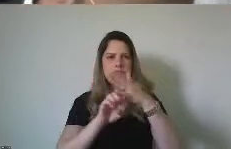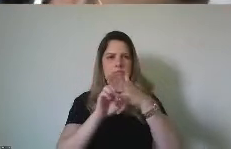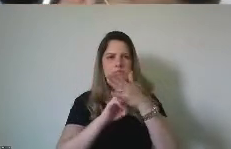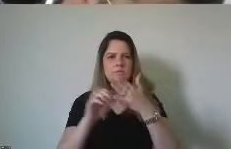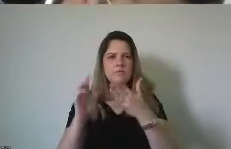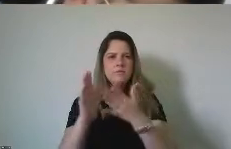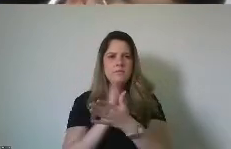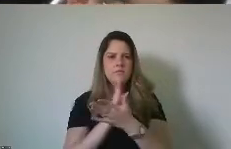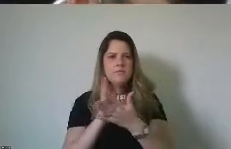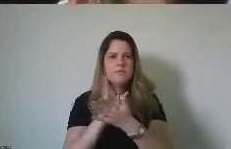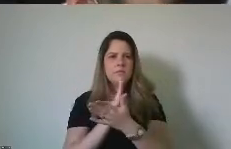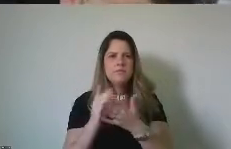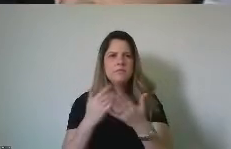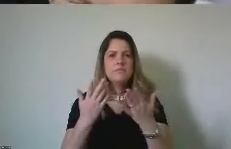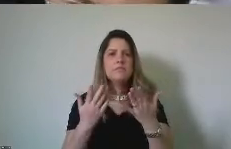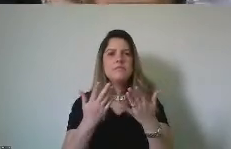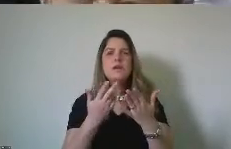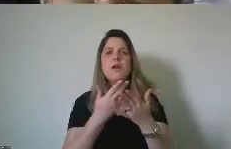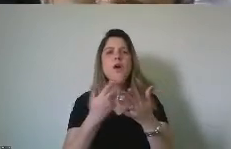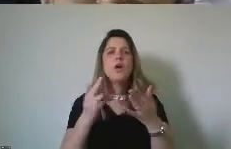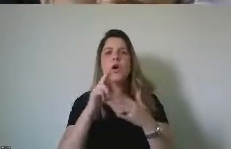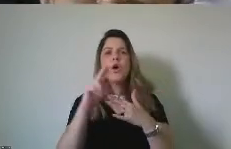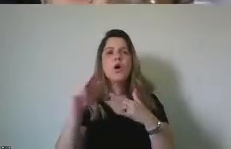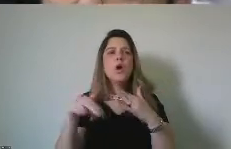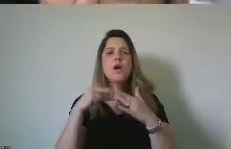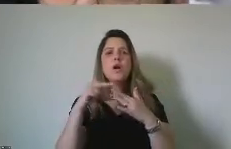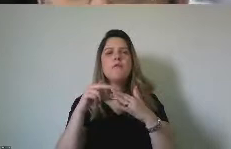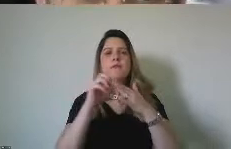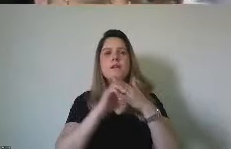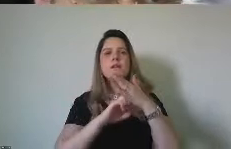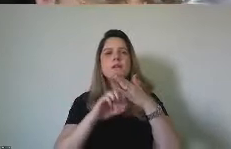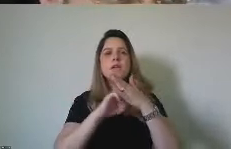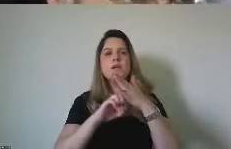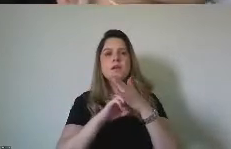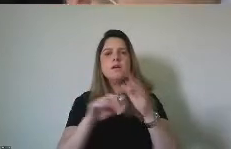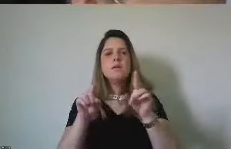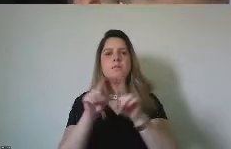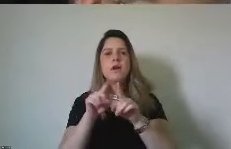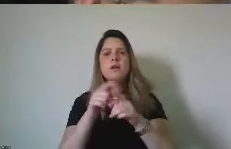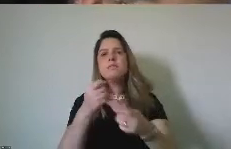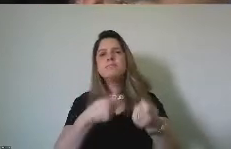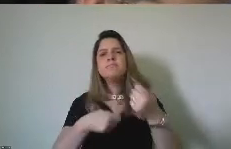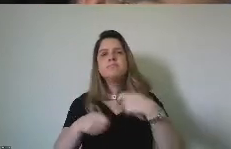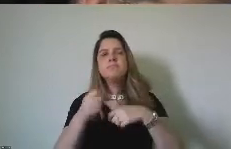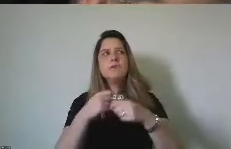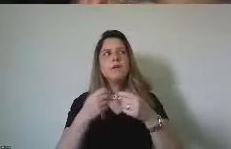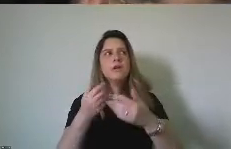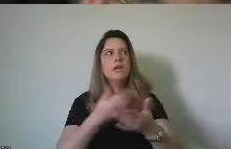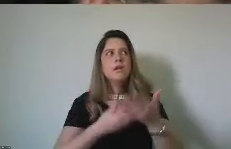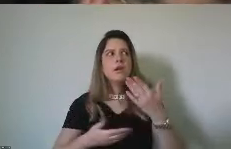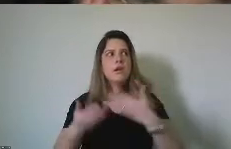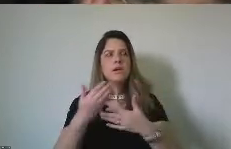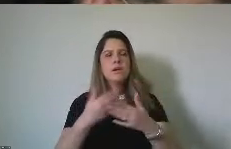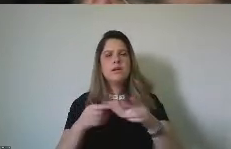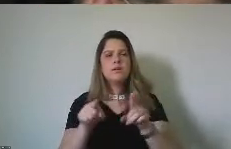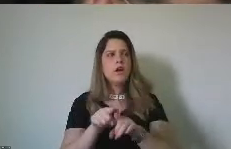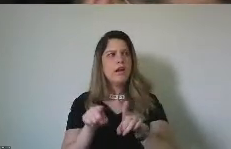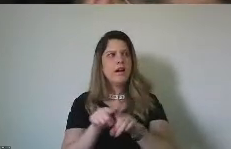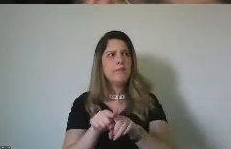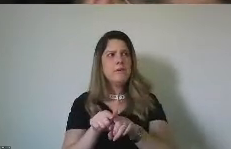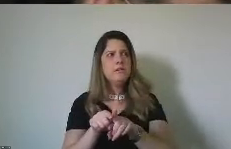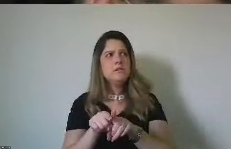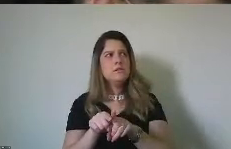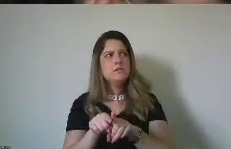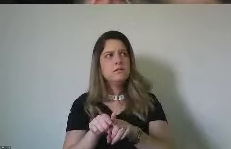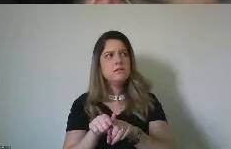queria saber qual que é o interesse da empresa em fazer descruzamento de ativos né E qual racional por trás disso e a segunda pergunta em relação